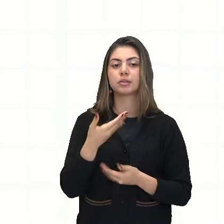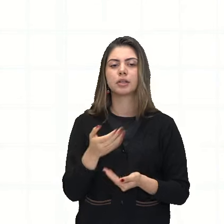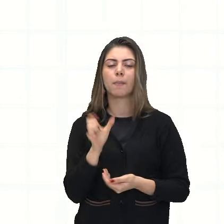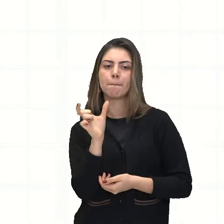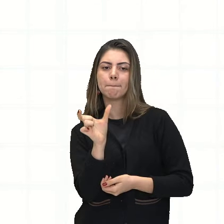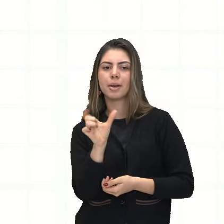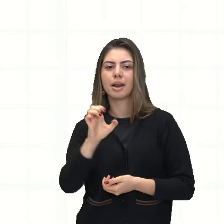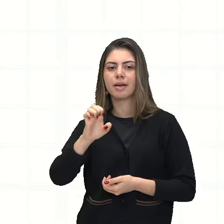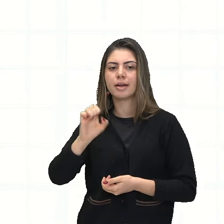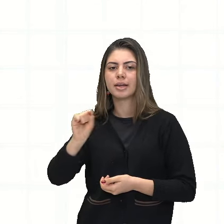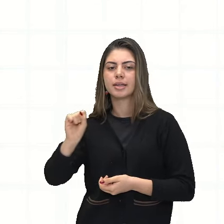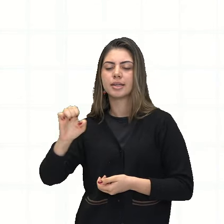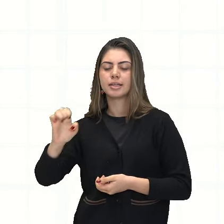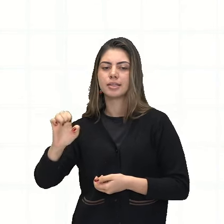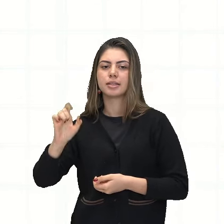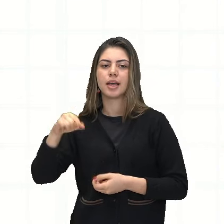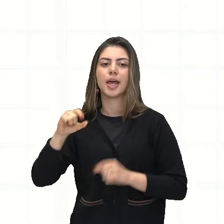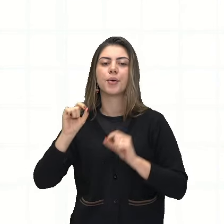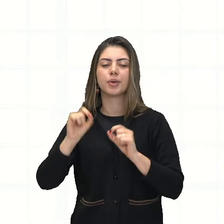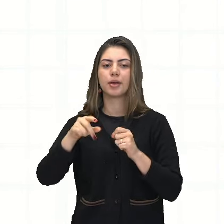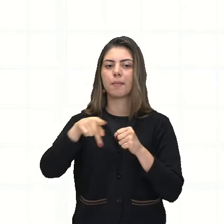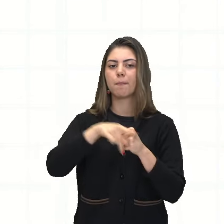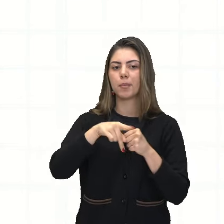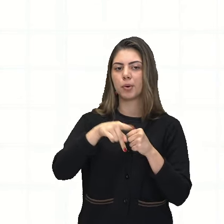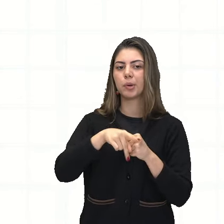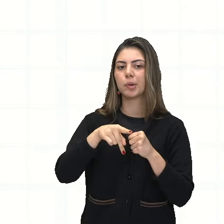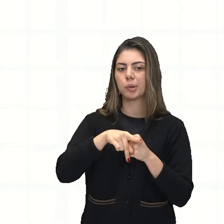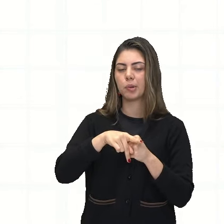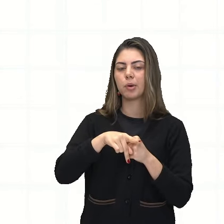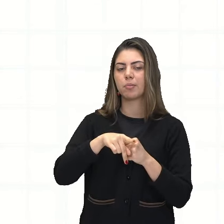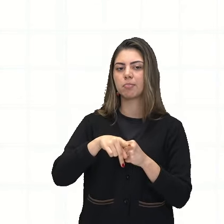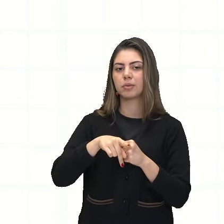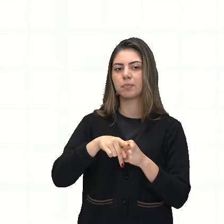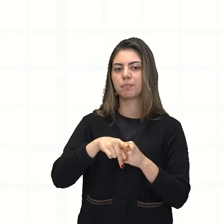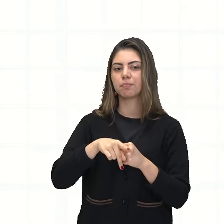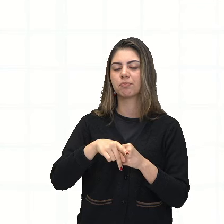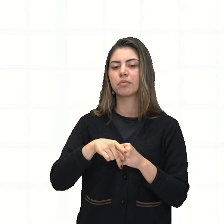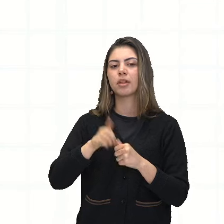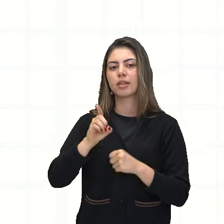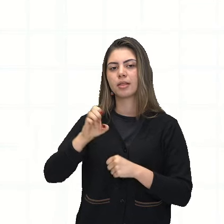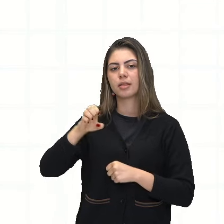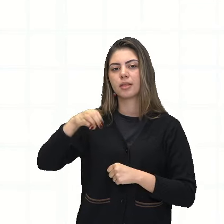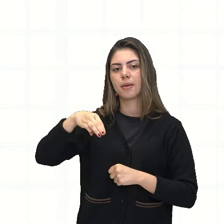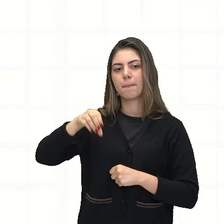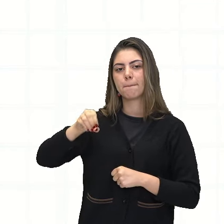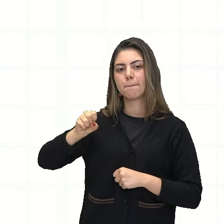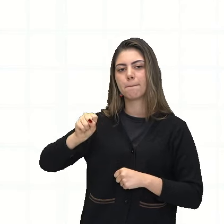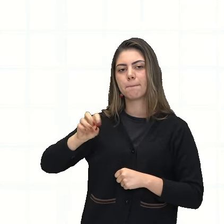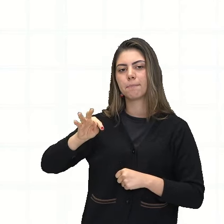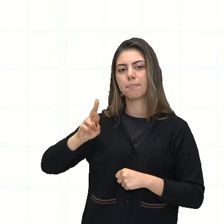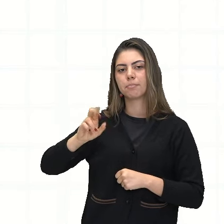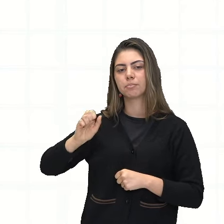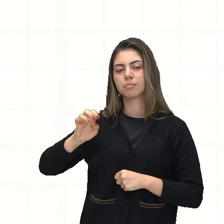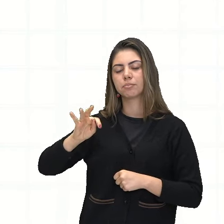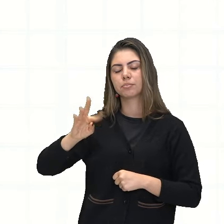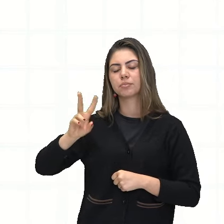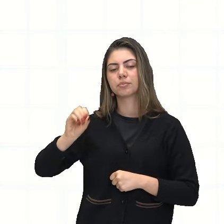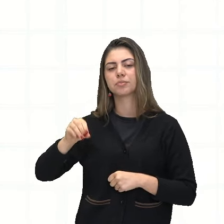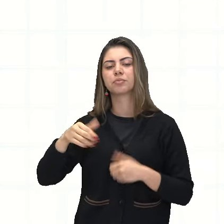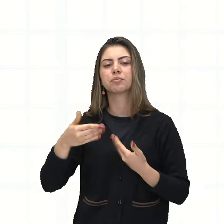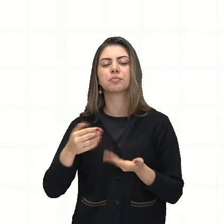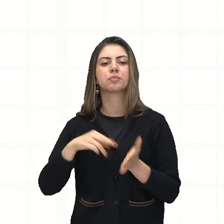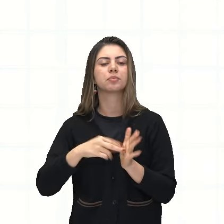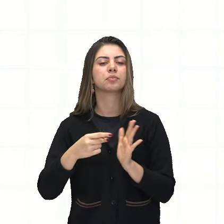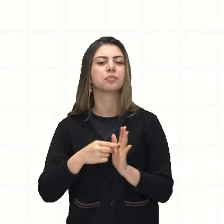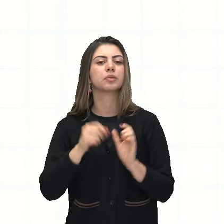um pronome demonstrativo. Esse intensifica que o restante da informação